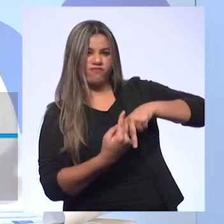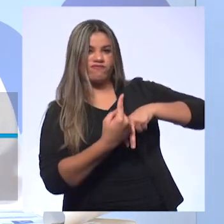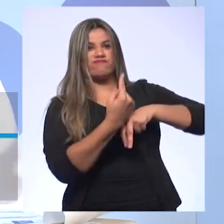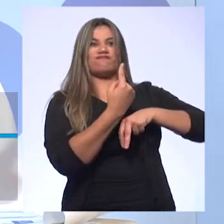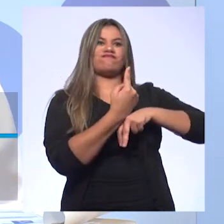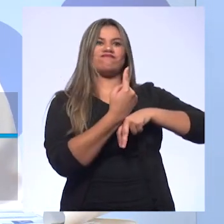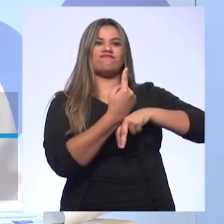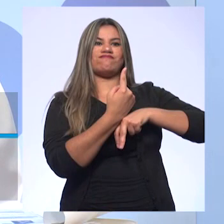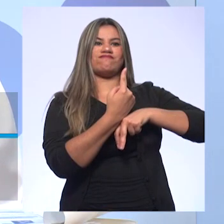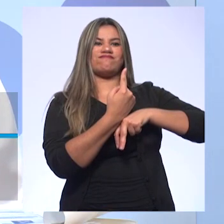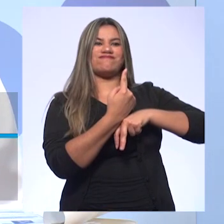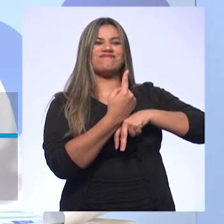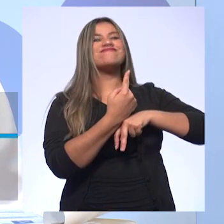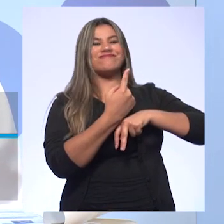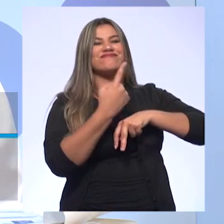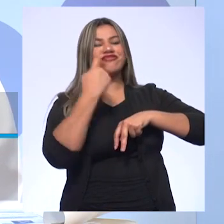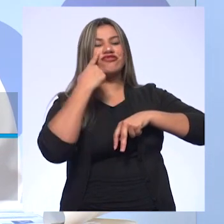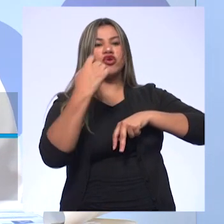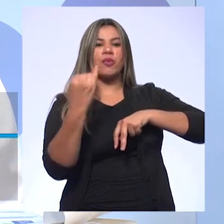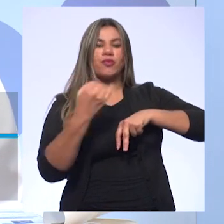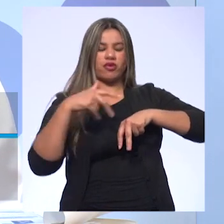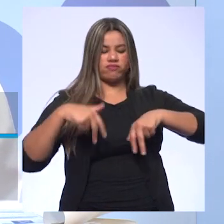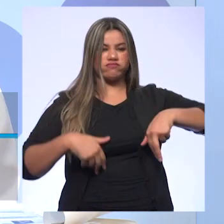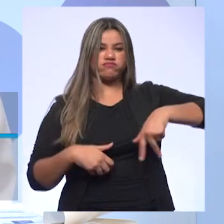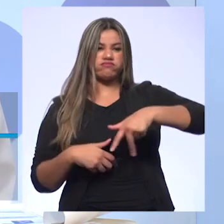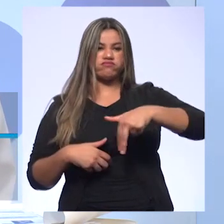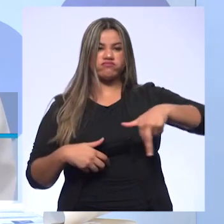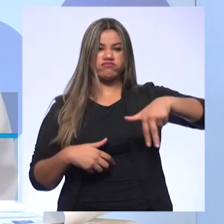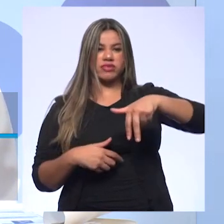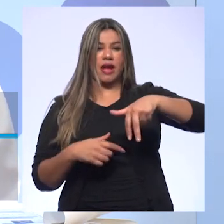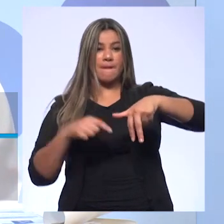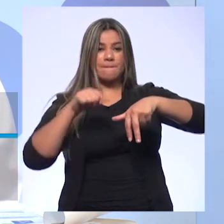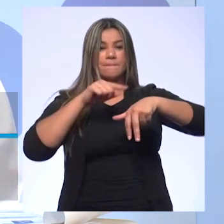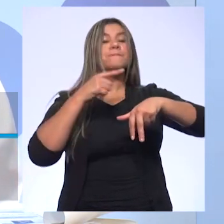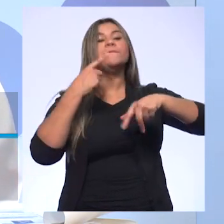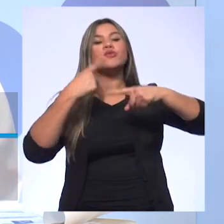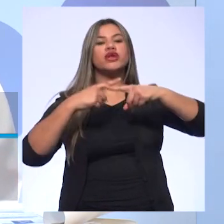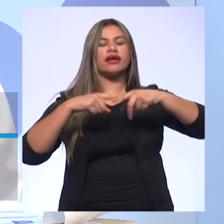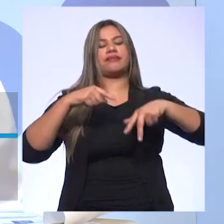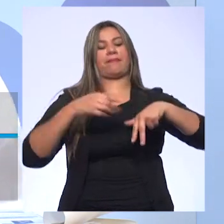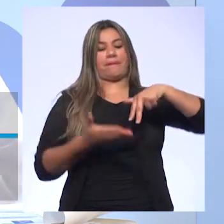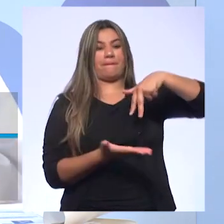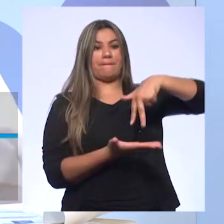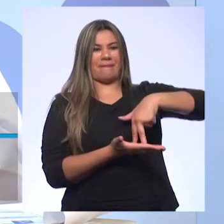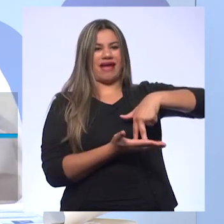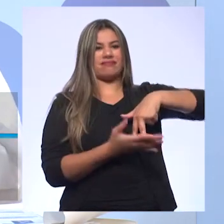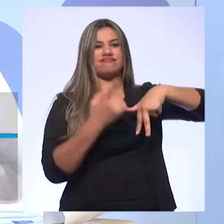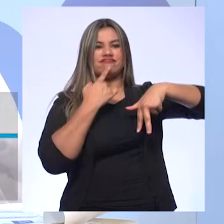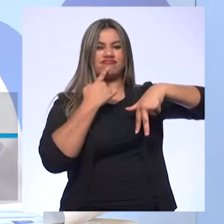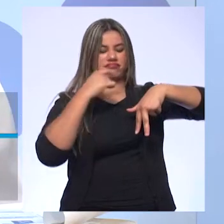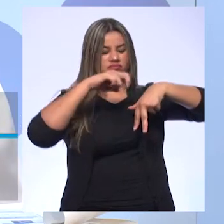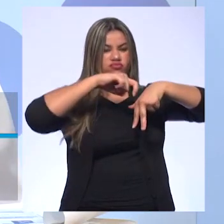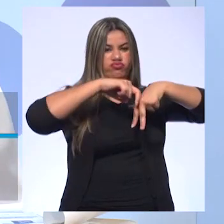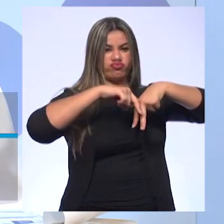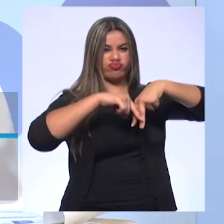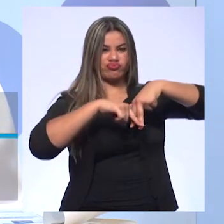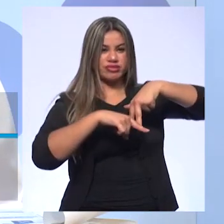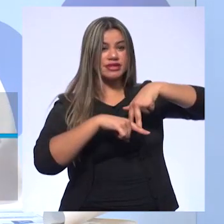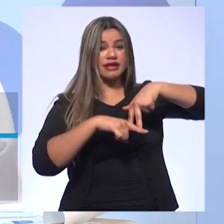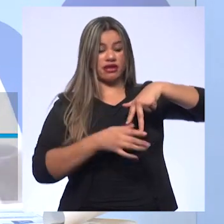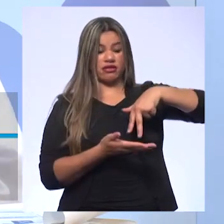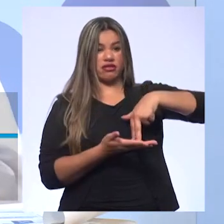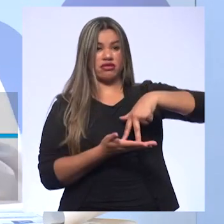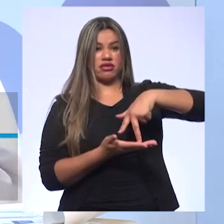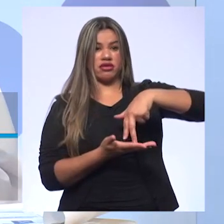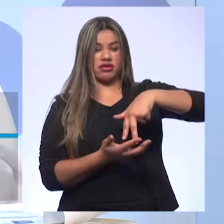olha a importância de se fazer caminhada, né? Existem estudos aí que dizem que, por exemplo, para quem tem problema de pressão alta, né,